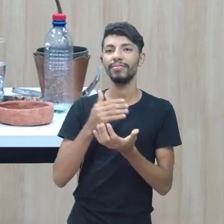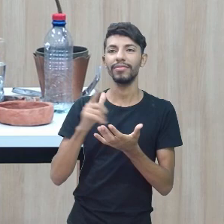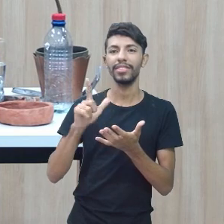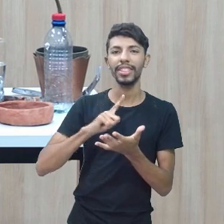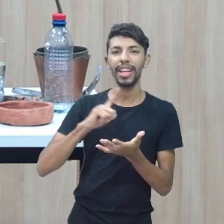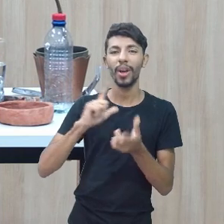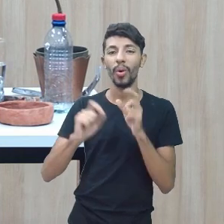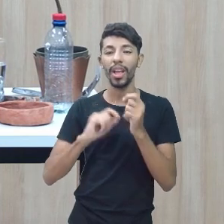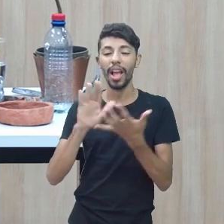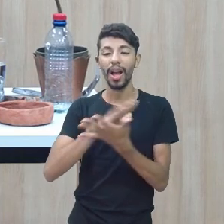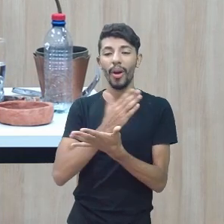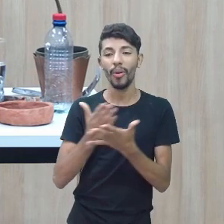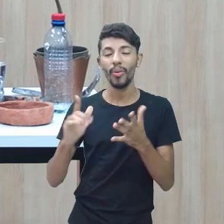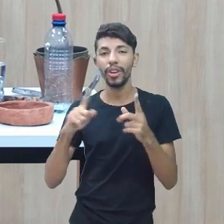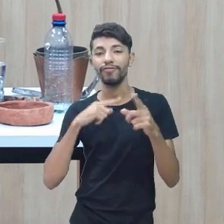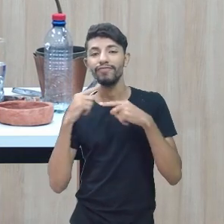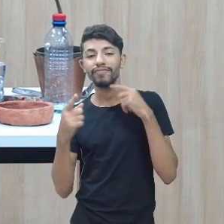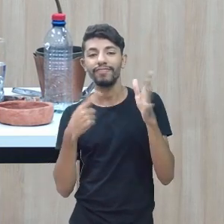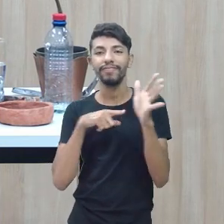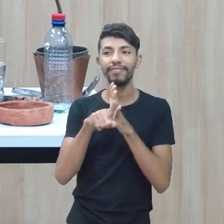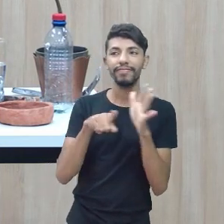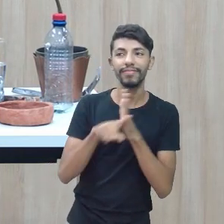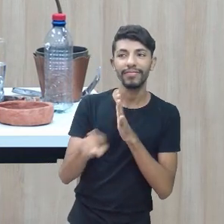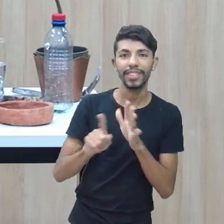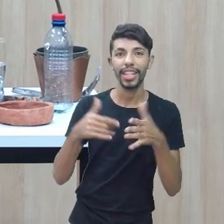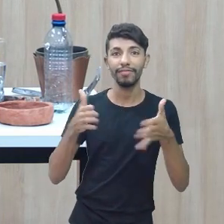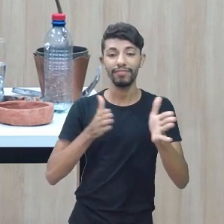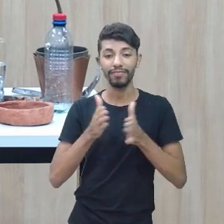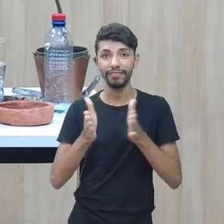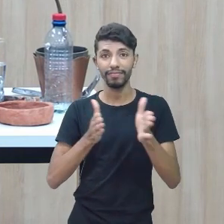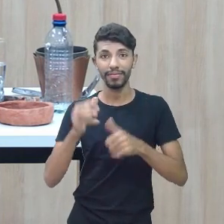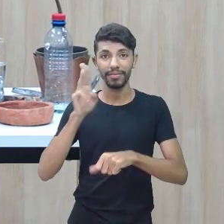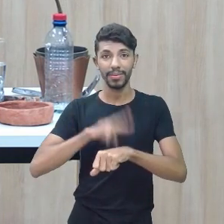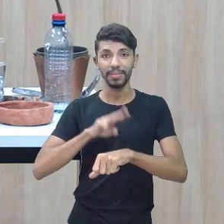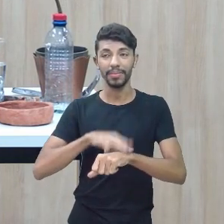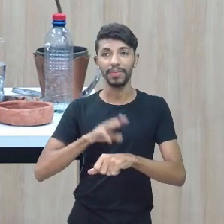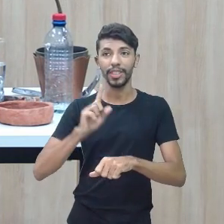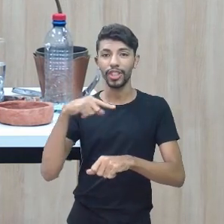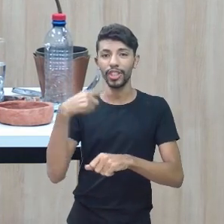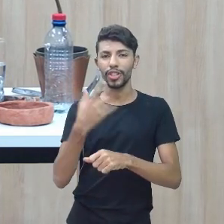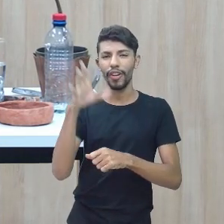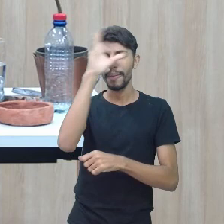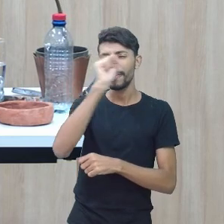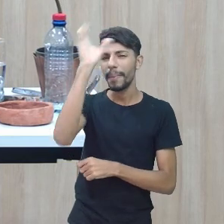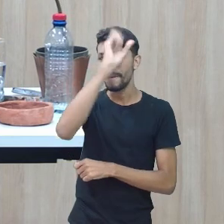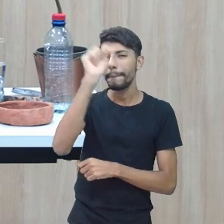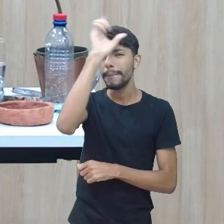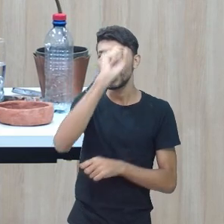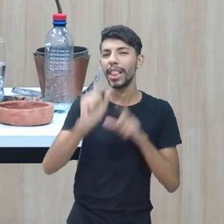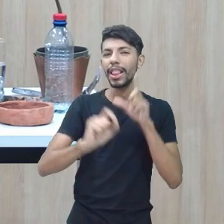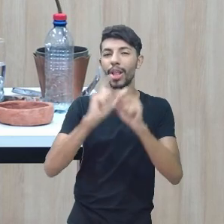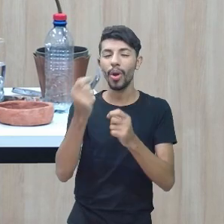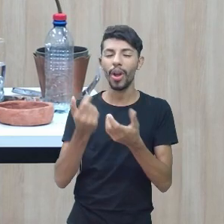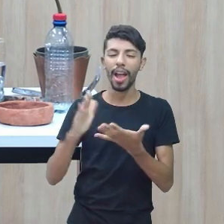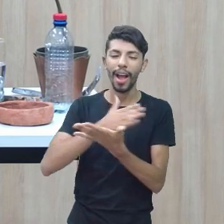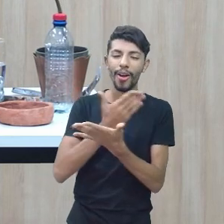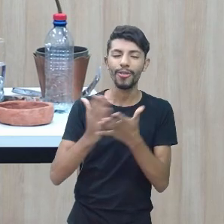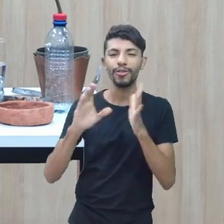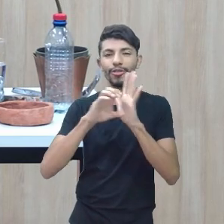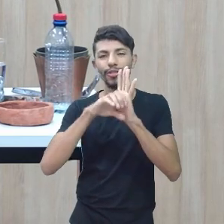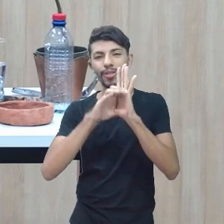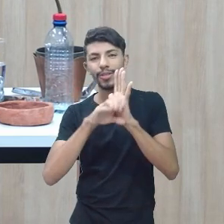algumas perguntas, e durante esse caminhar nós vamos aprender alguns conceitos, algumas